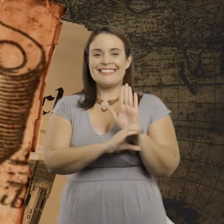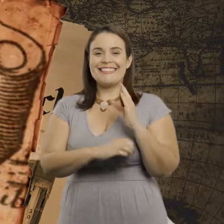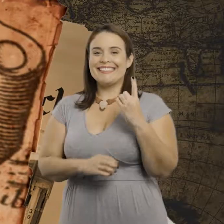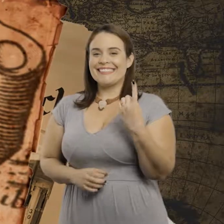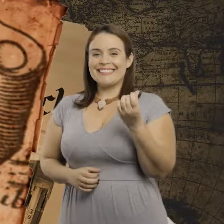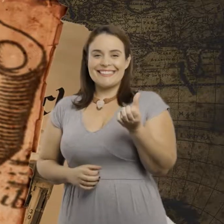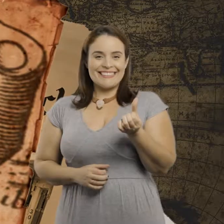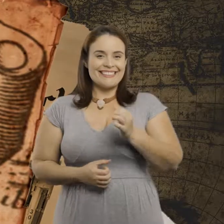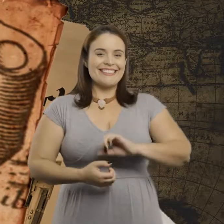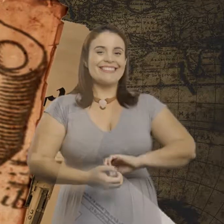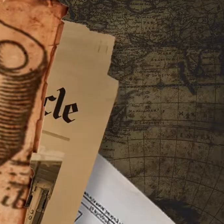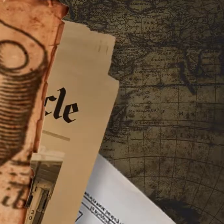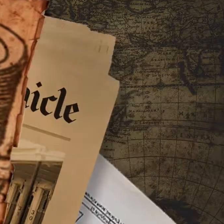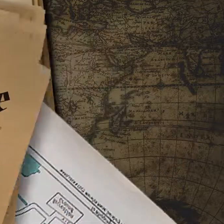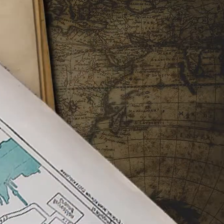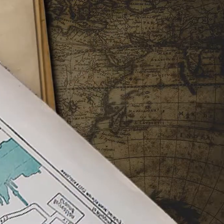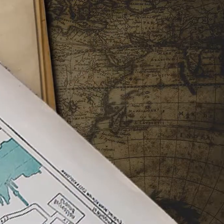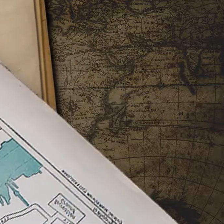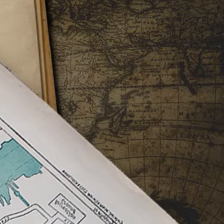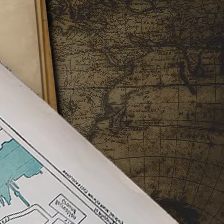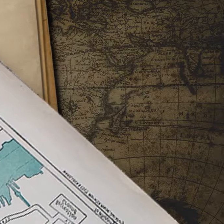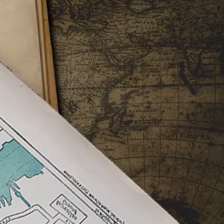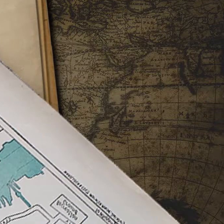Capítulo 16.